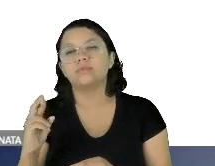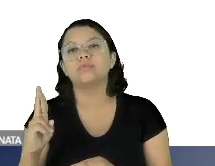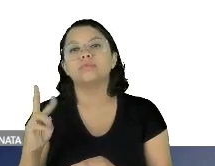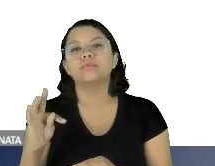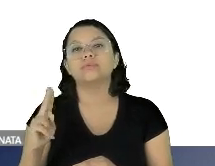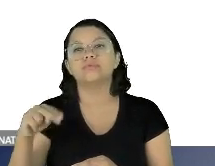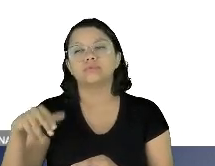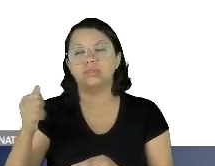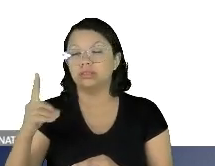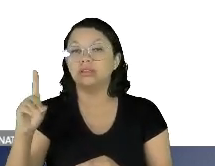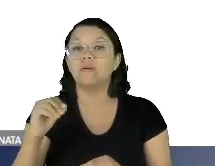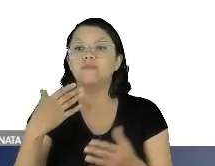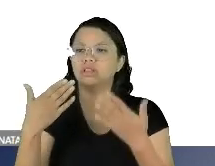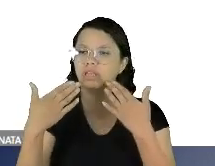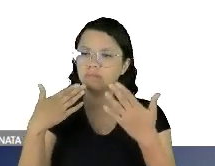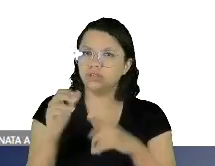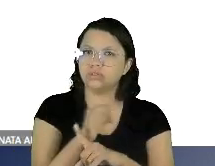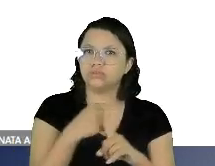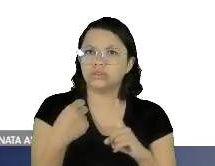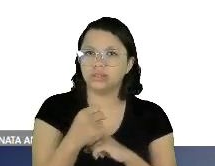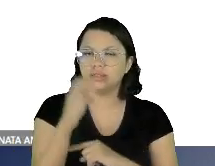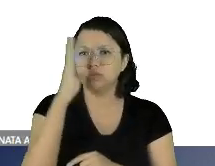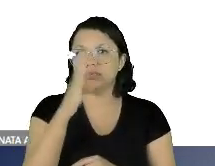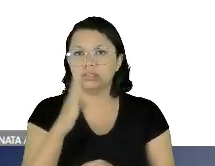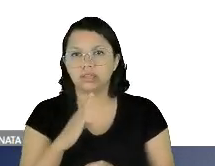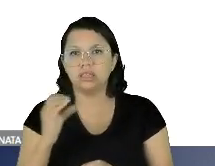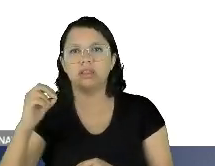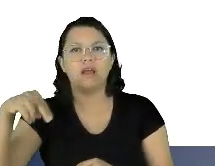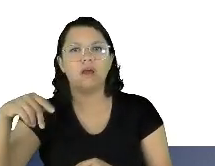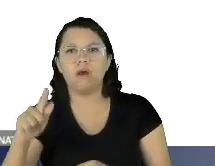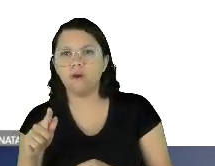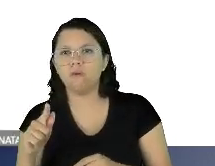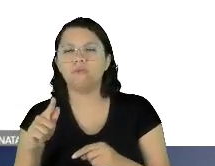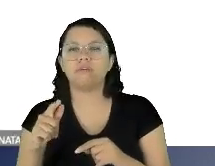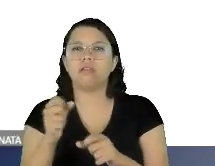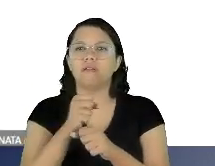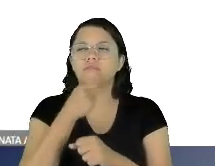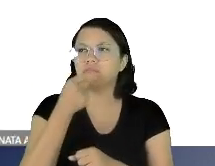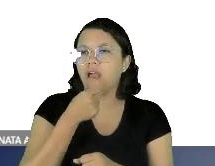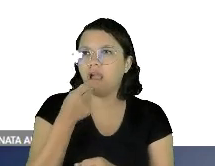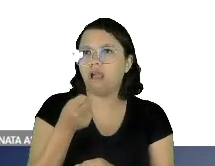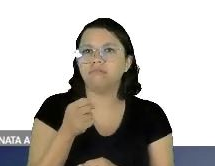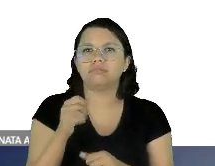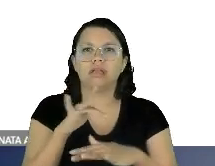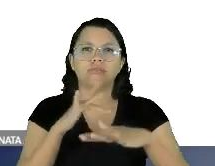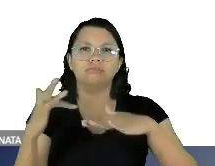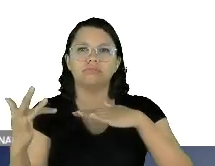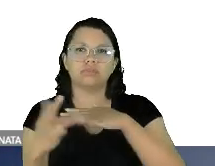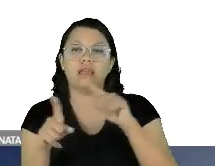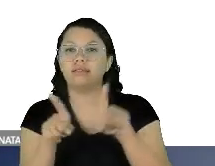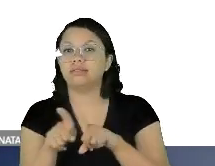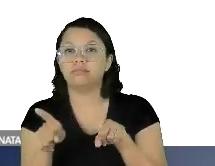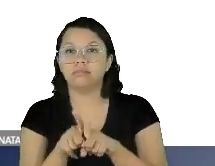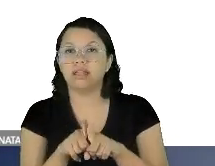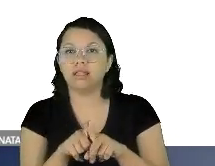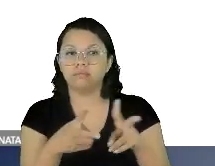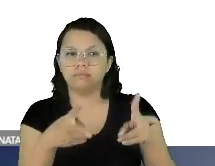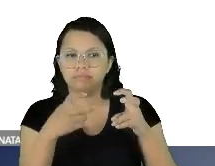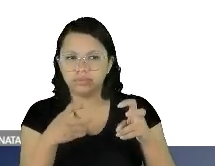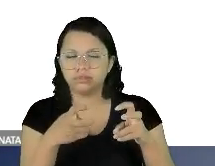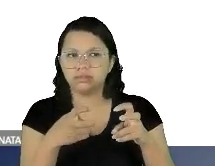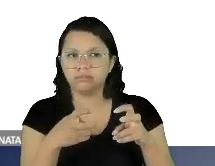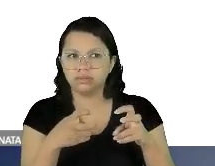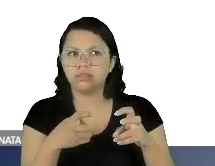sociedade brasileira, seja através de ONGs, imprensa, redes sociais, como também via reação de notícias de